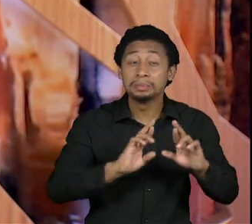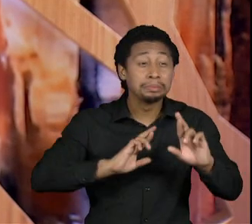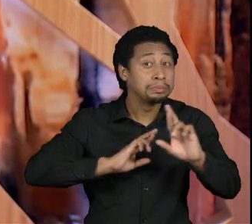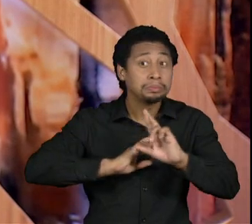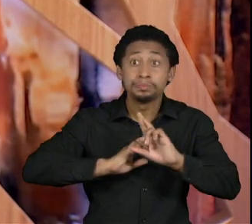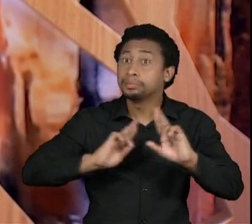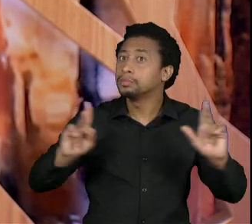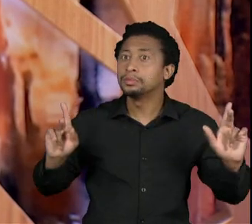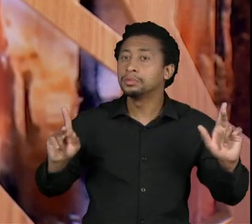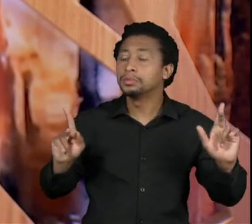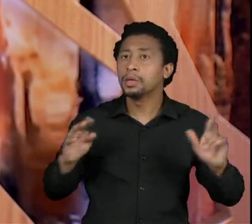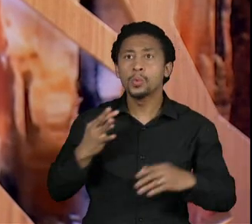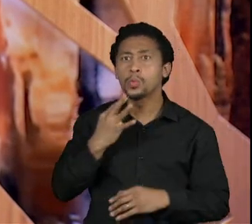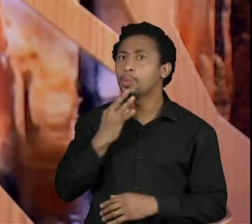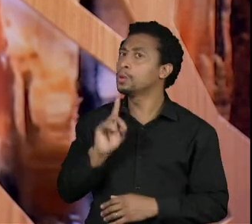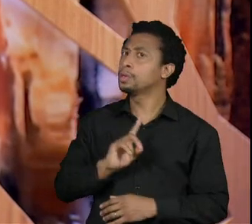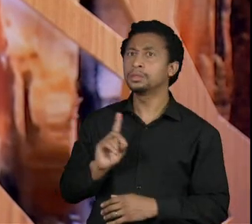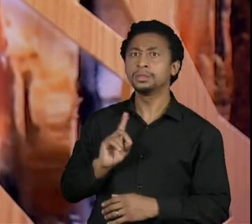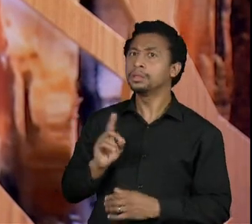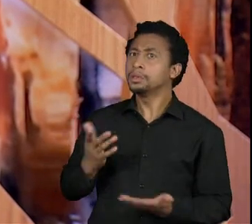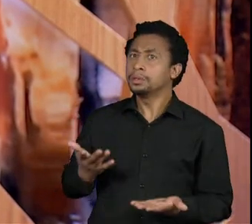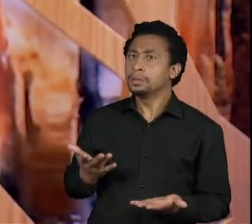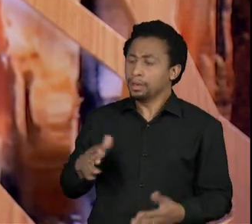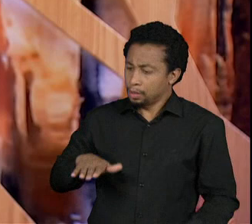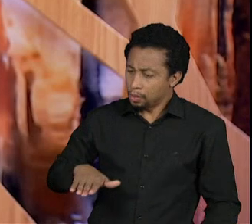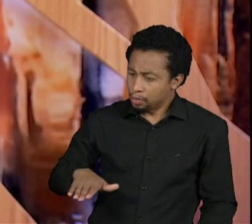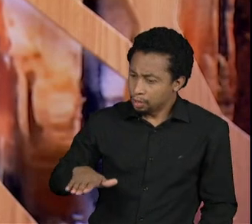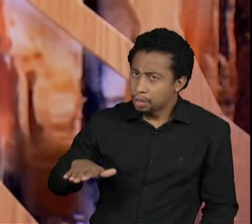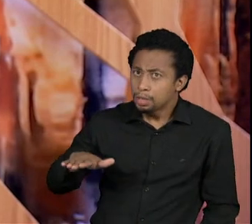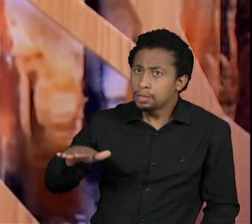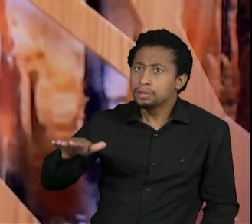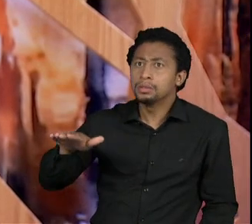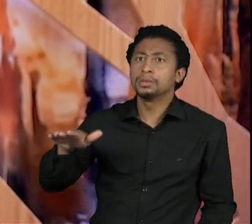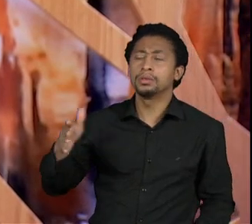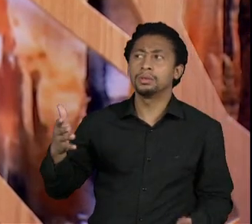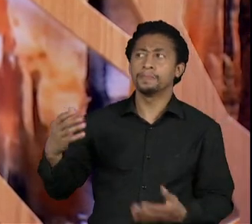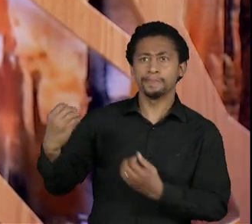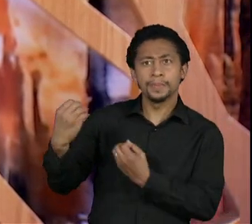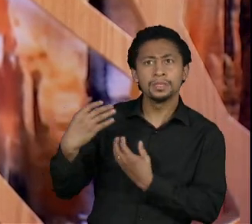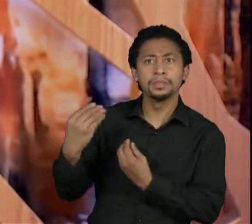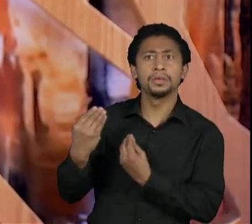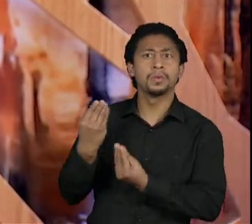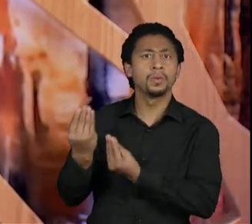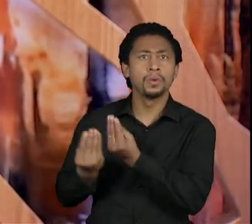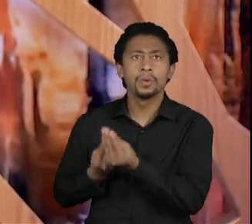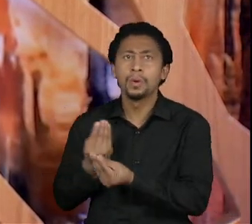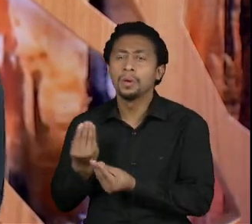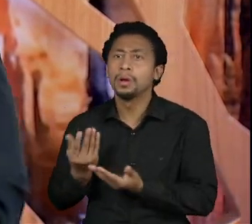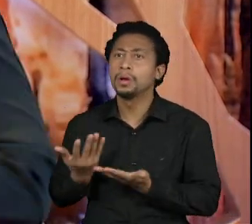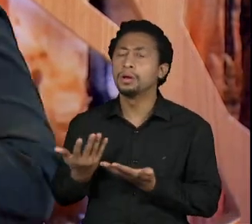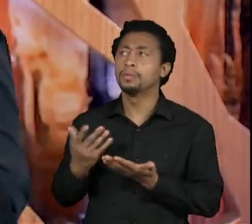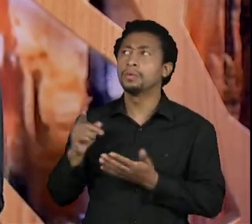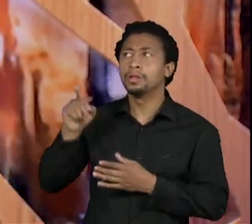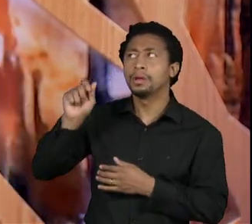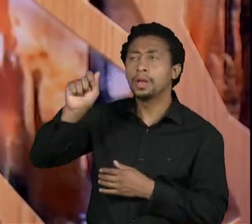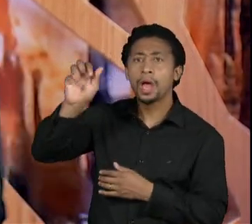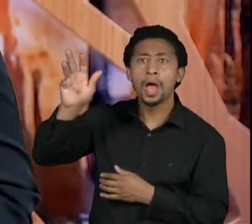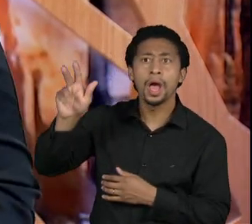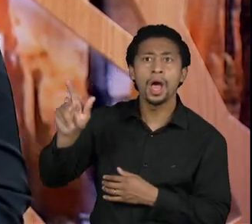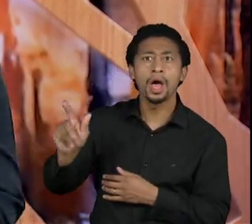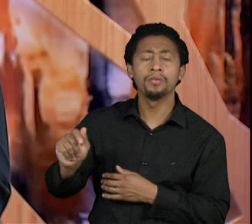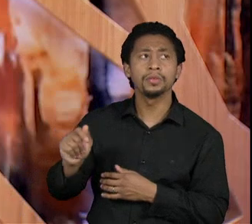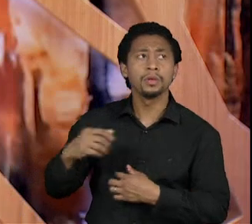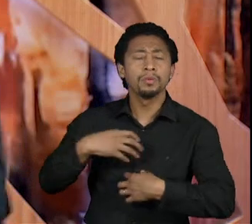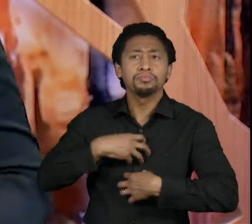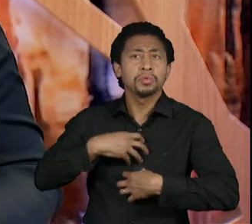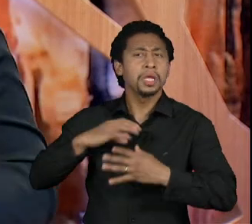conhecia como África. Eu cresci como africana na Guiné, no meu país, e eu via uma África livre,